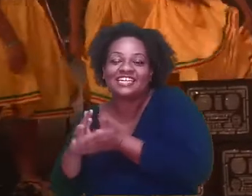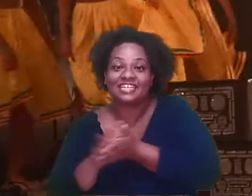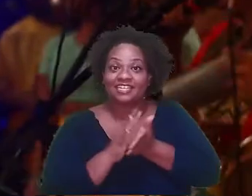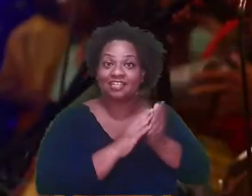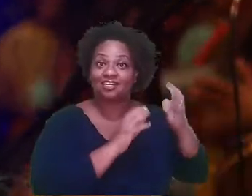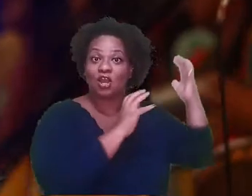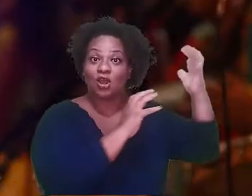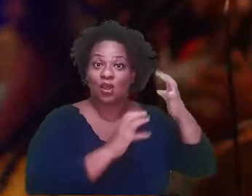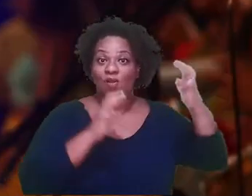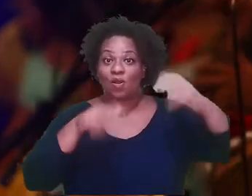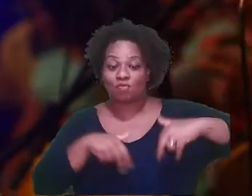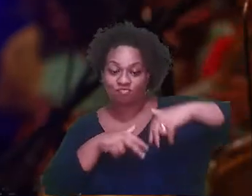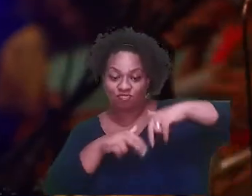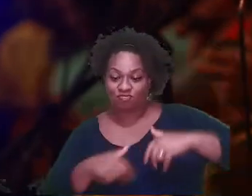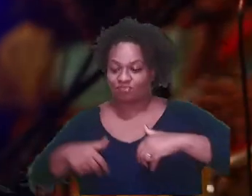coco é ele.